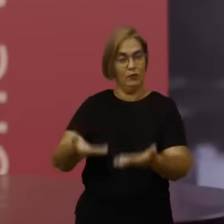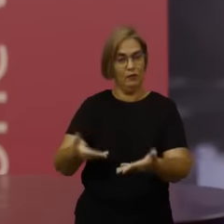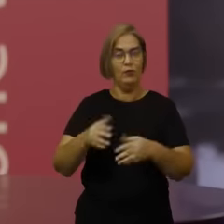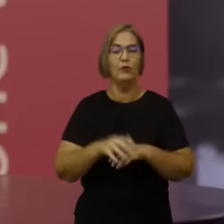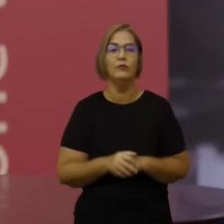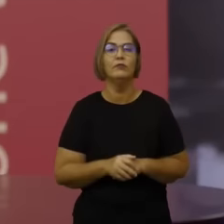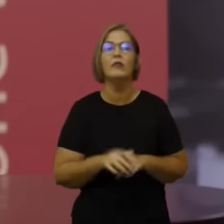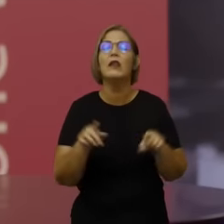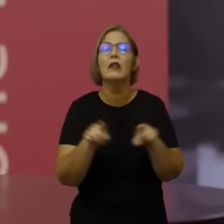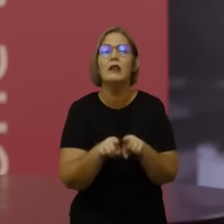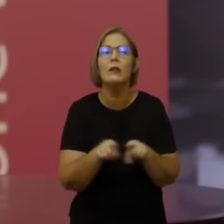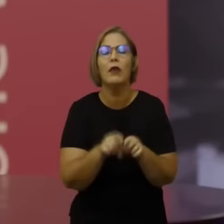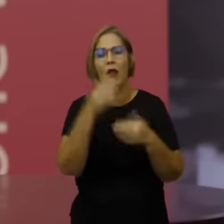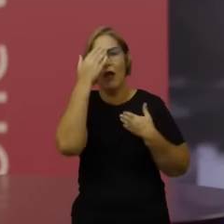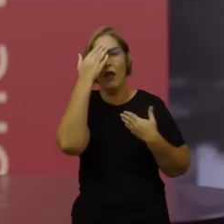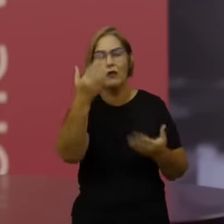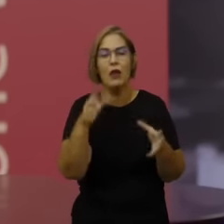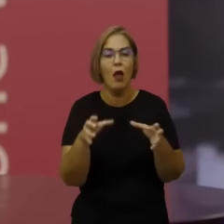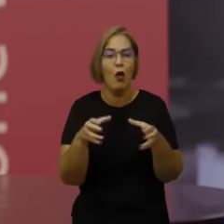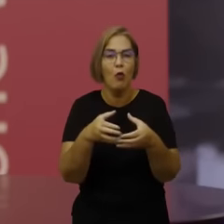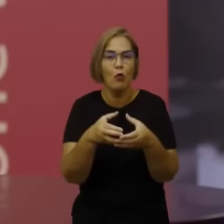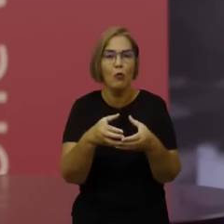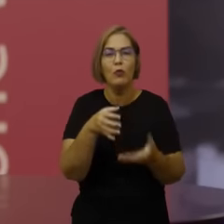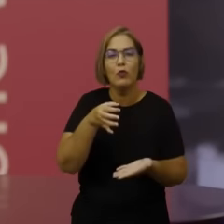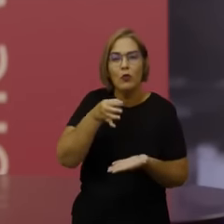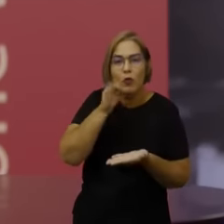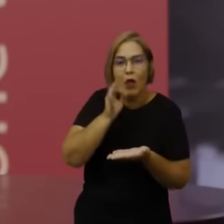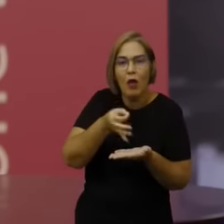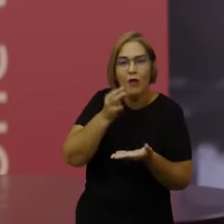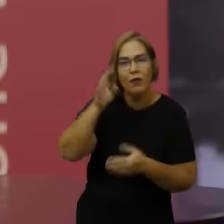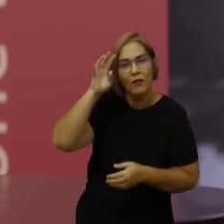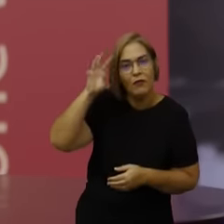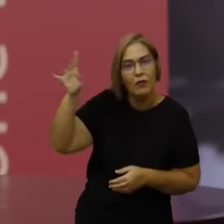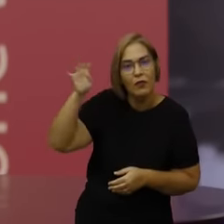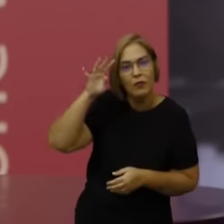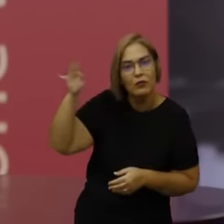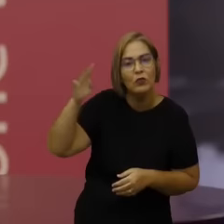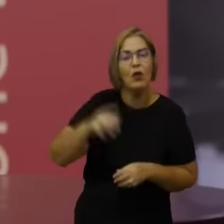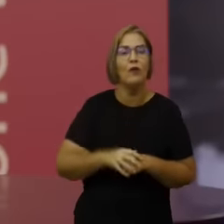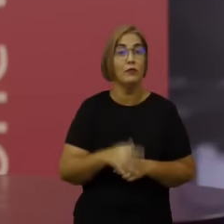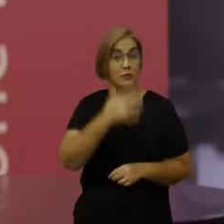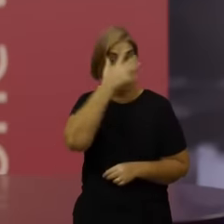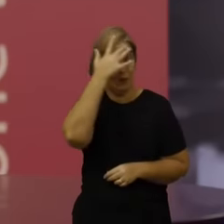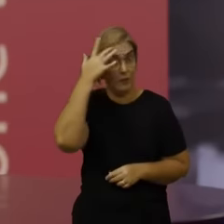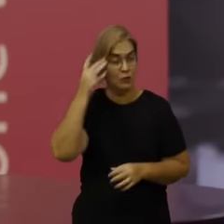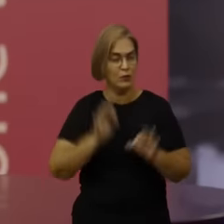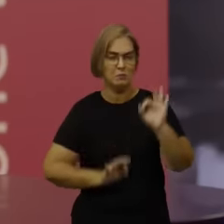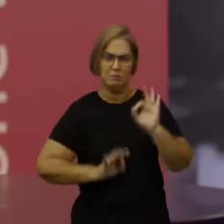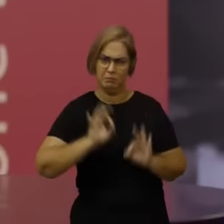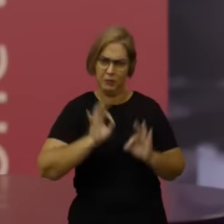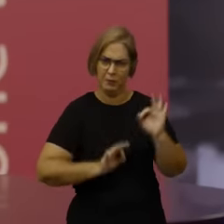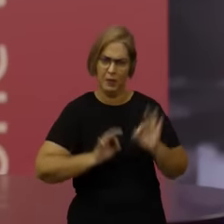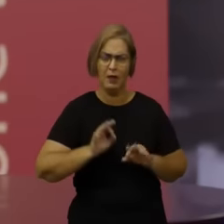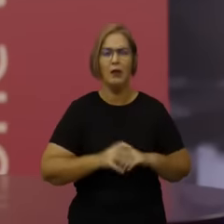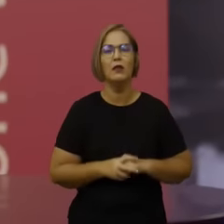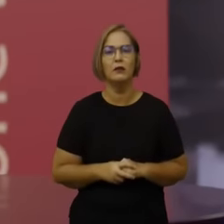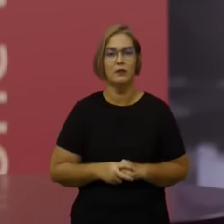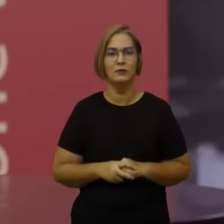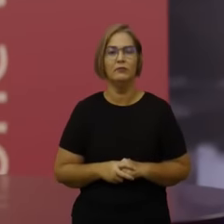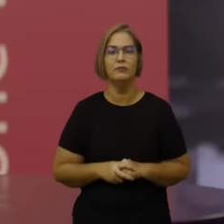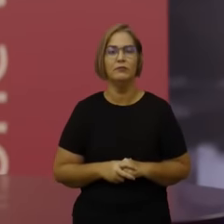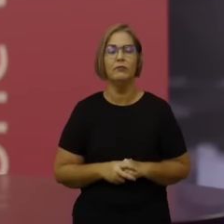agradecer a toda a equipe aqui do Café Filosófico, extremamente gentil e competente, não é? Eh, também